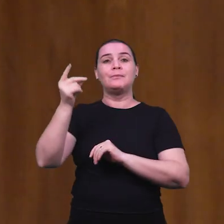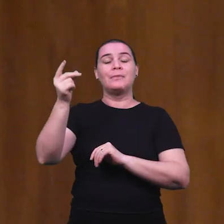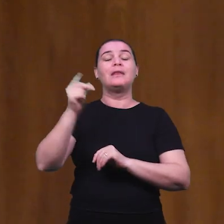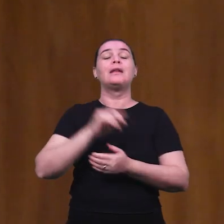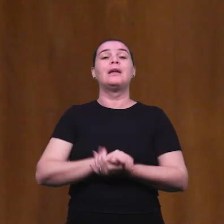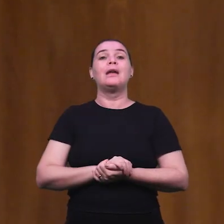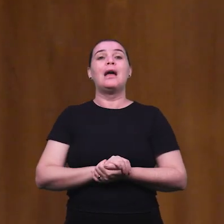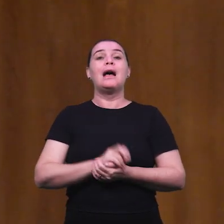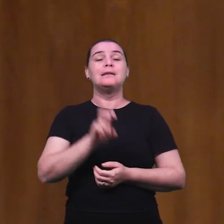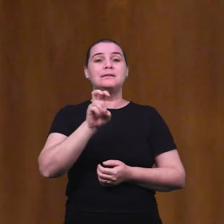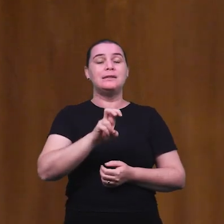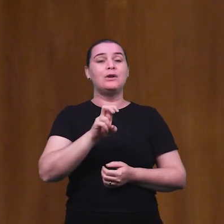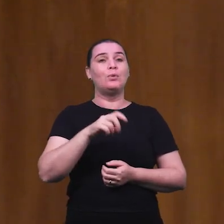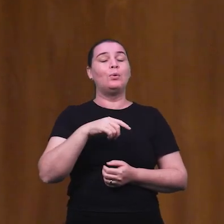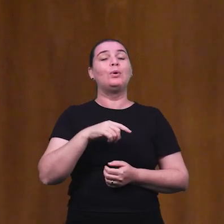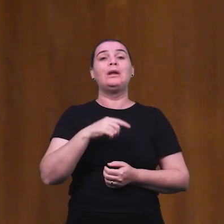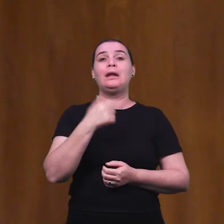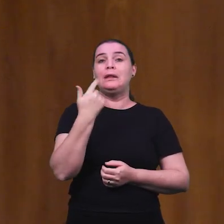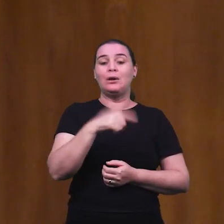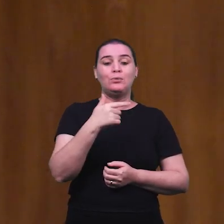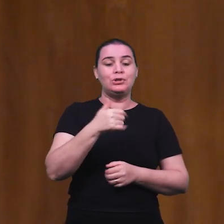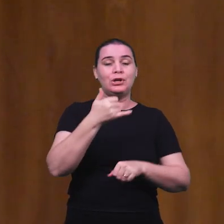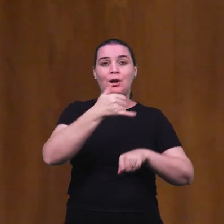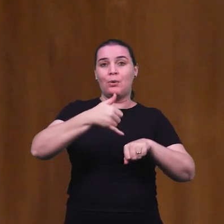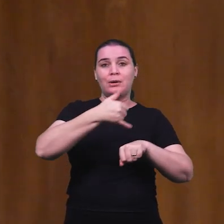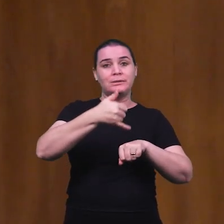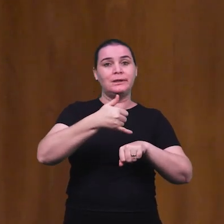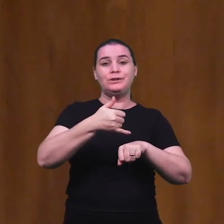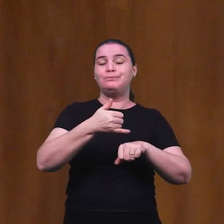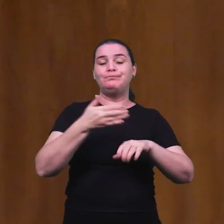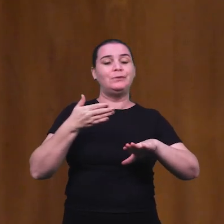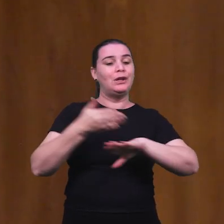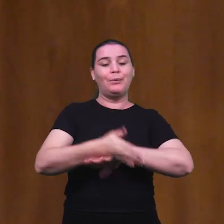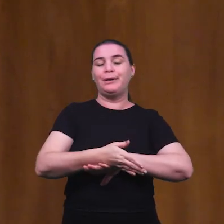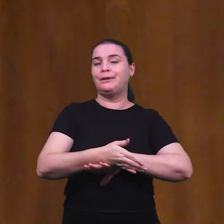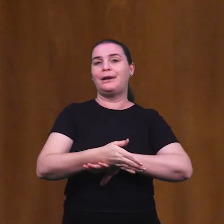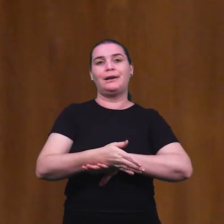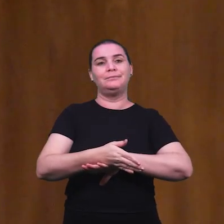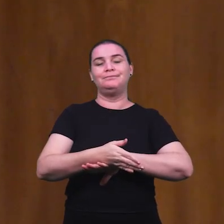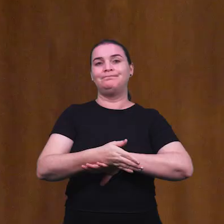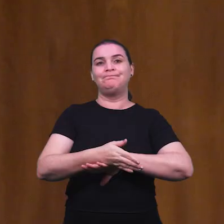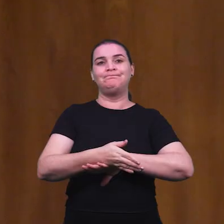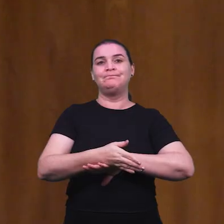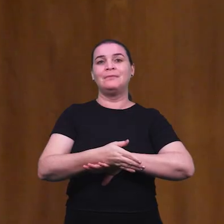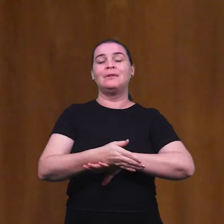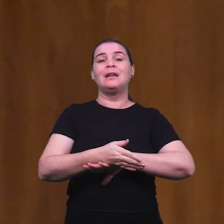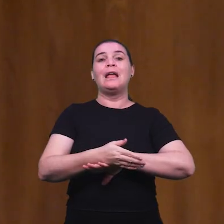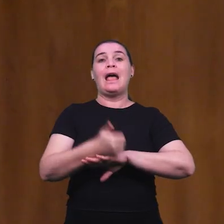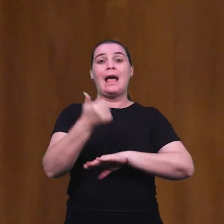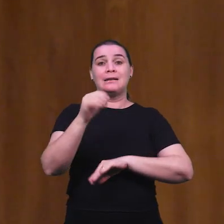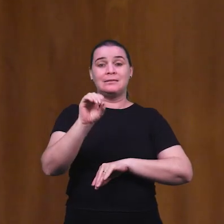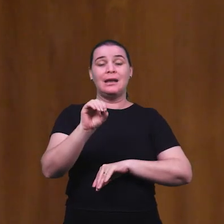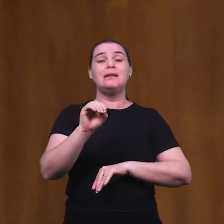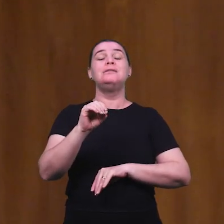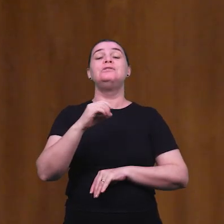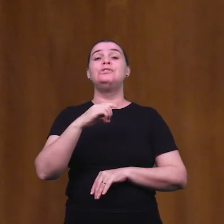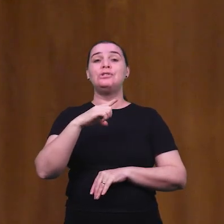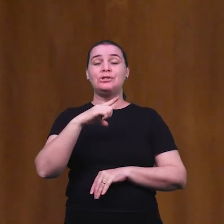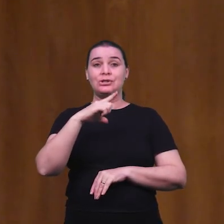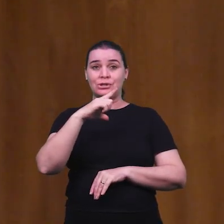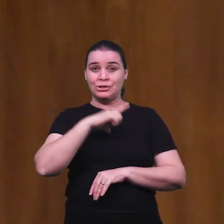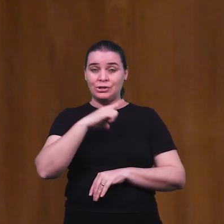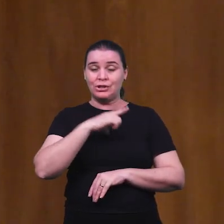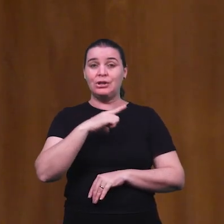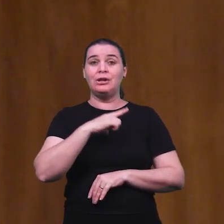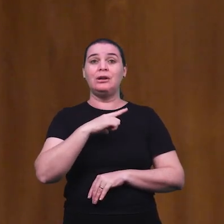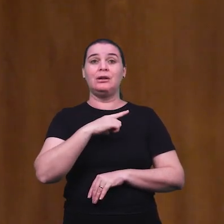que o noivo viria, todas estavam esperando o noivo, todas queriam entrar para a festa, mas só aquelas que tinham azeite, a